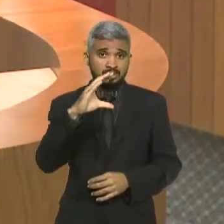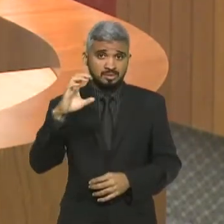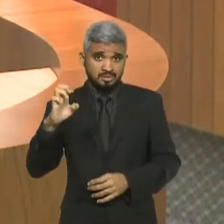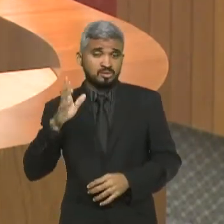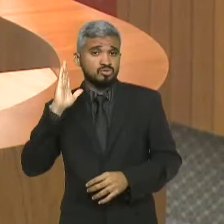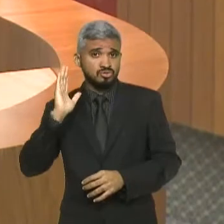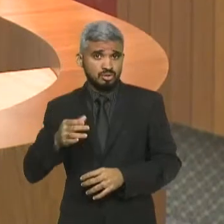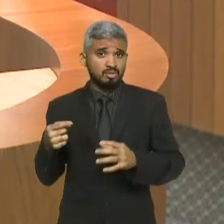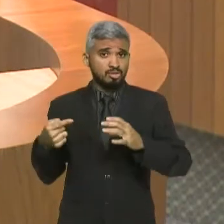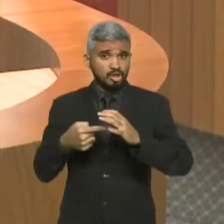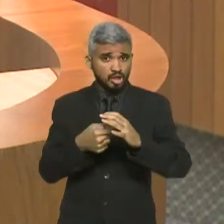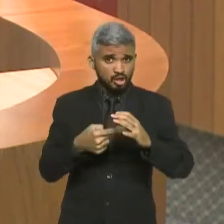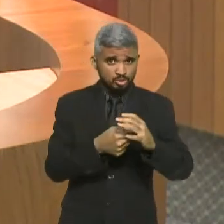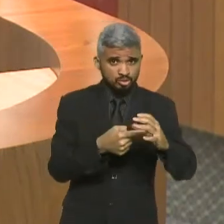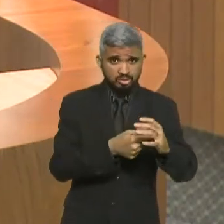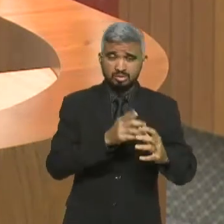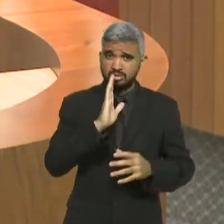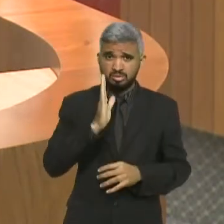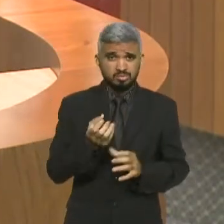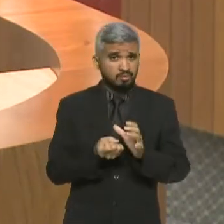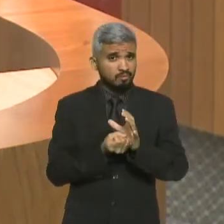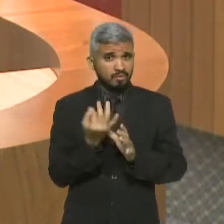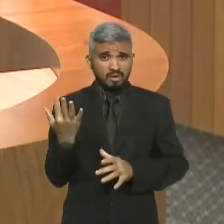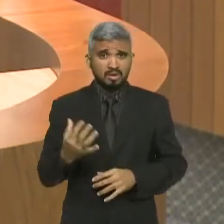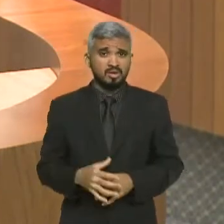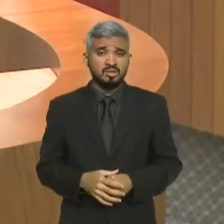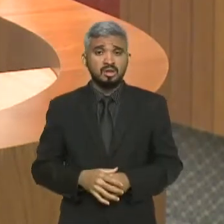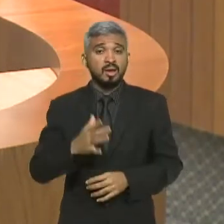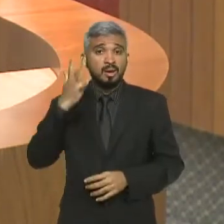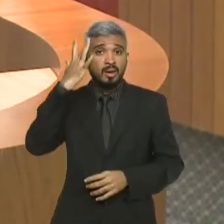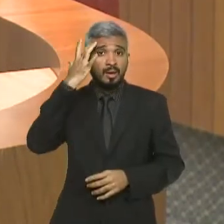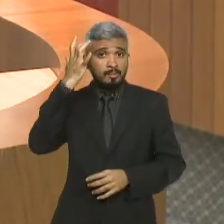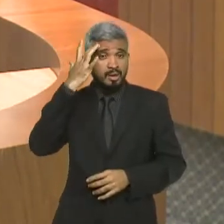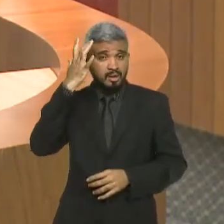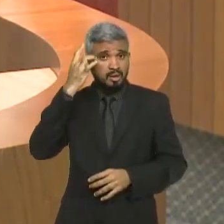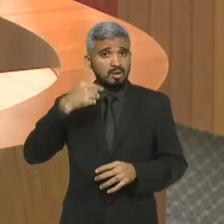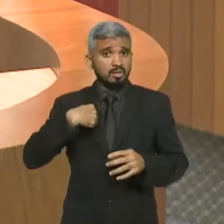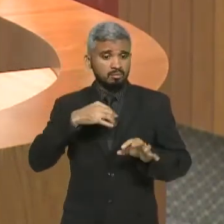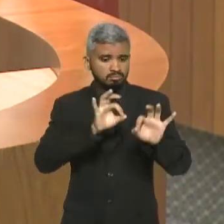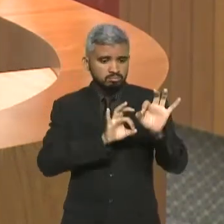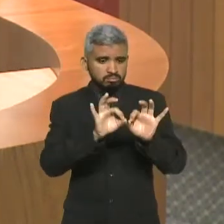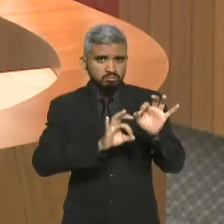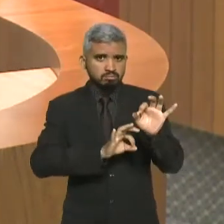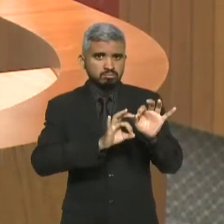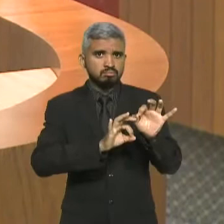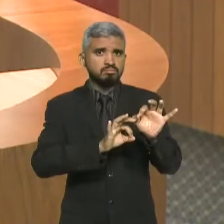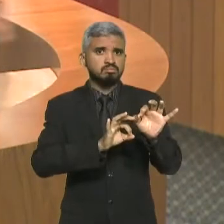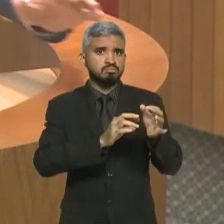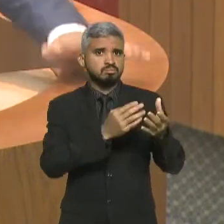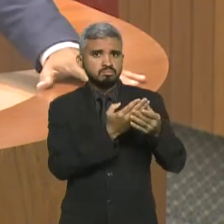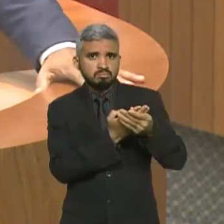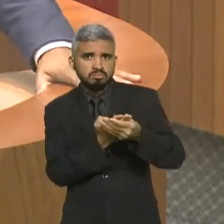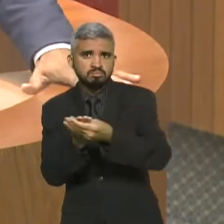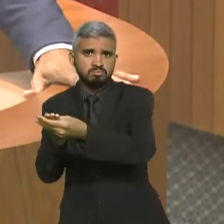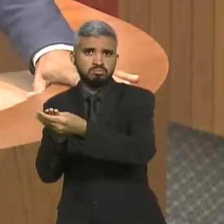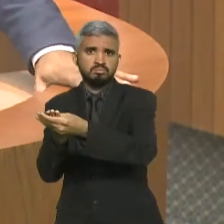denúncia. Estou protocolando amanhã uma representação. Uma